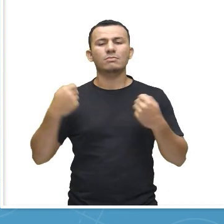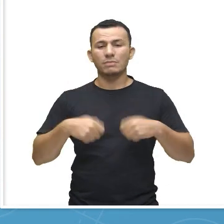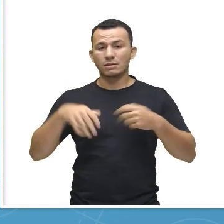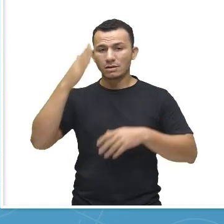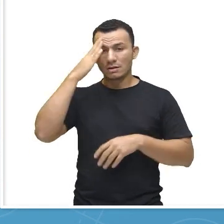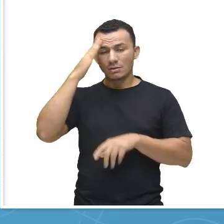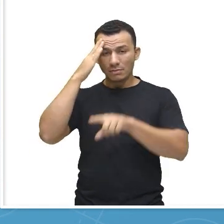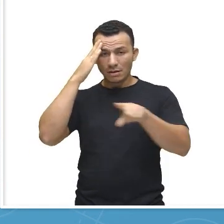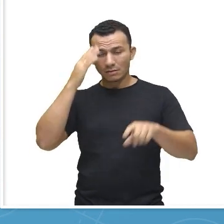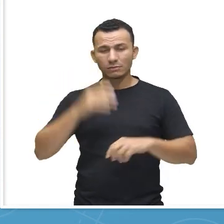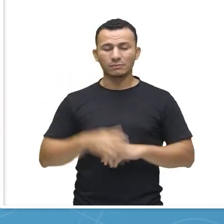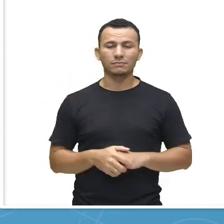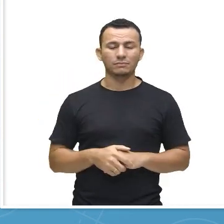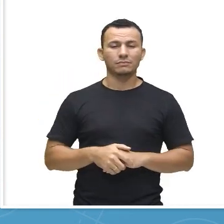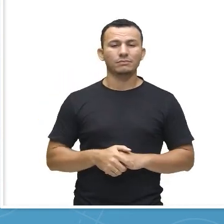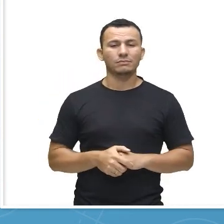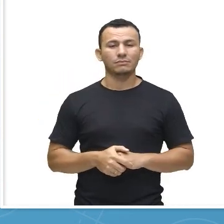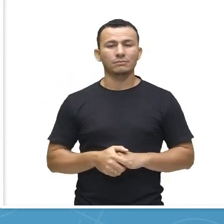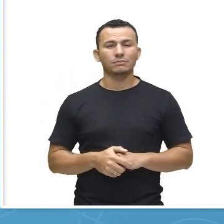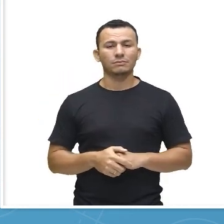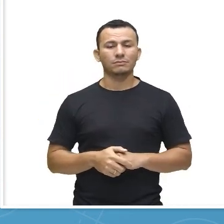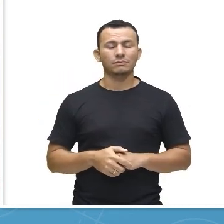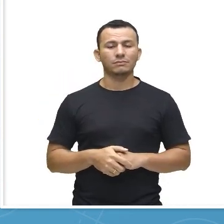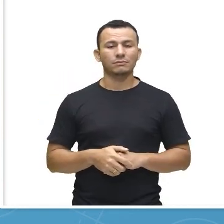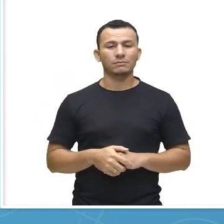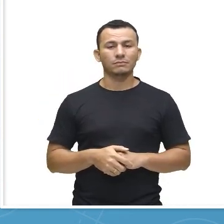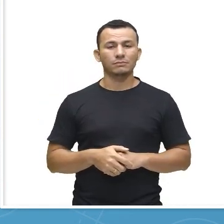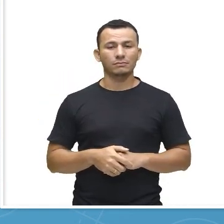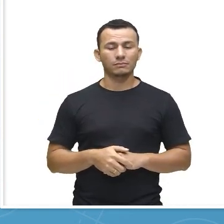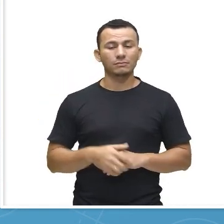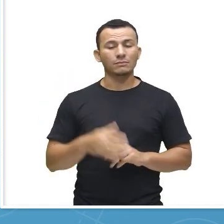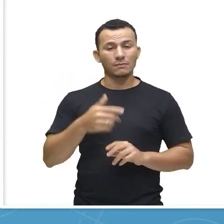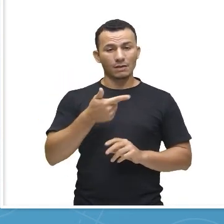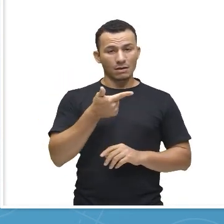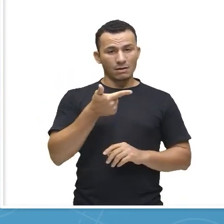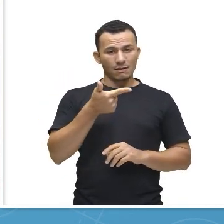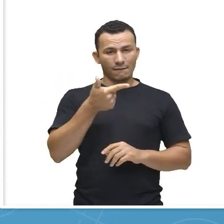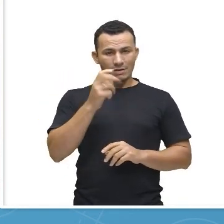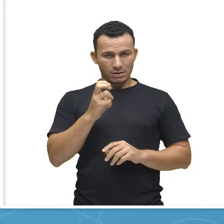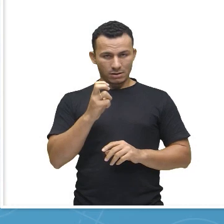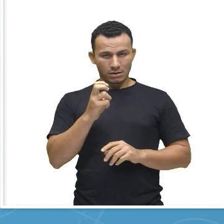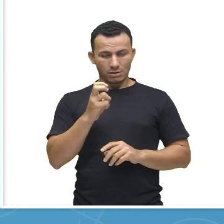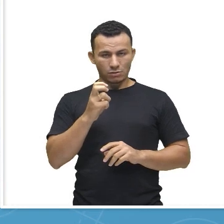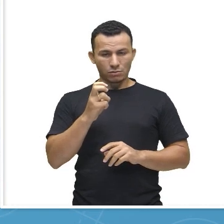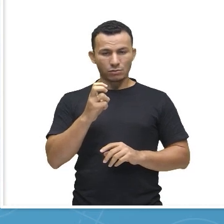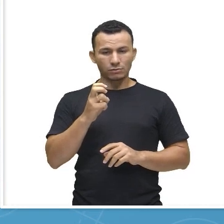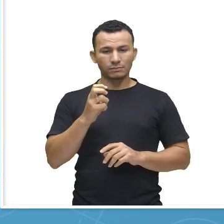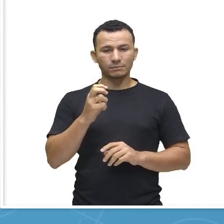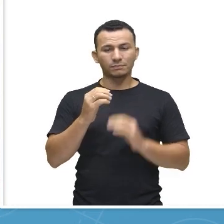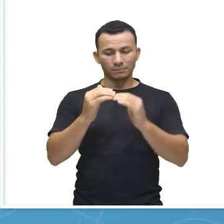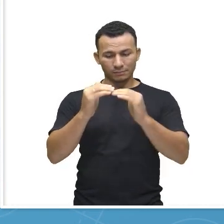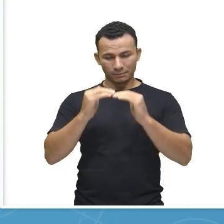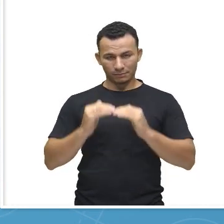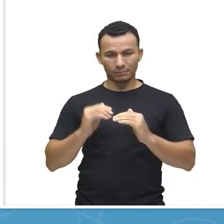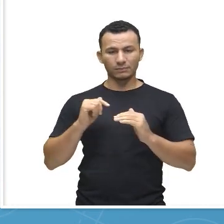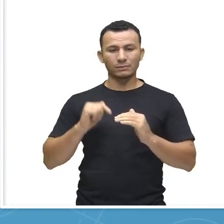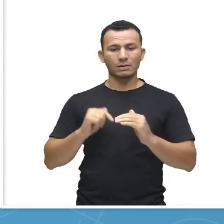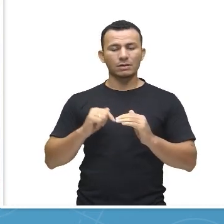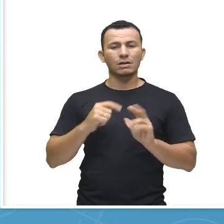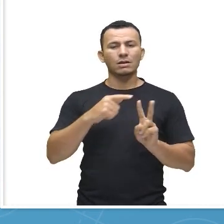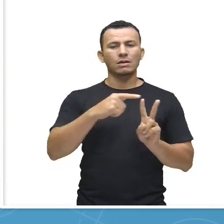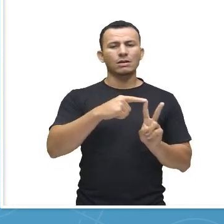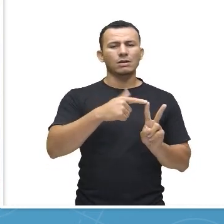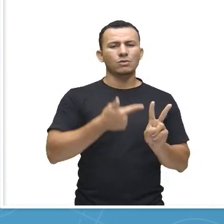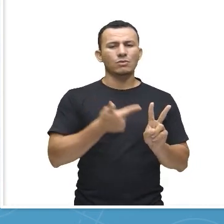você só correr aqui para o abraço. Então, vai ficar 25 no numerador e 225, a raiz